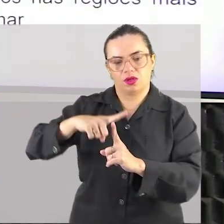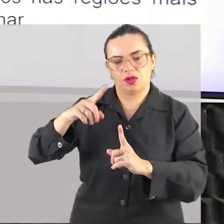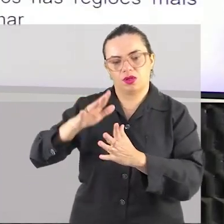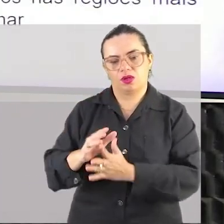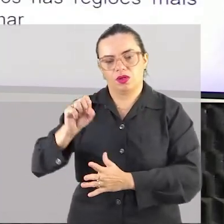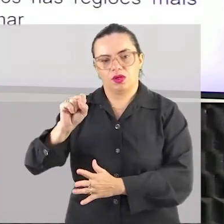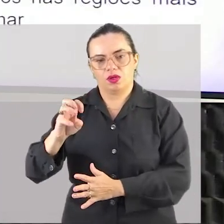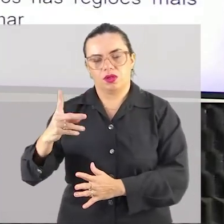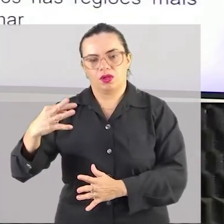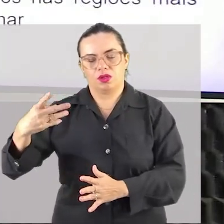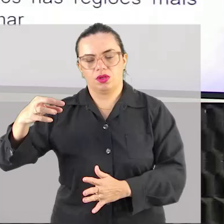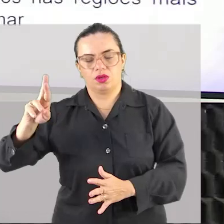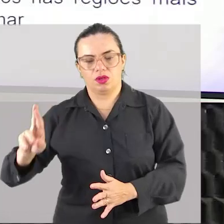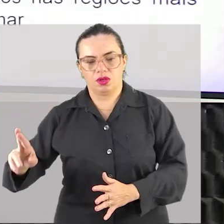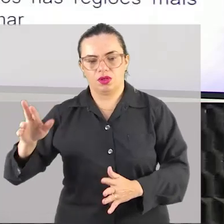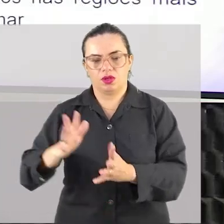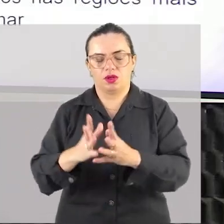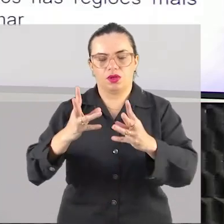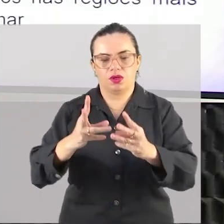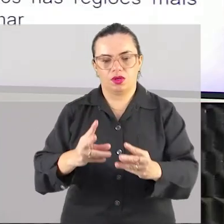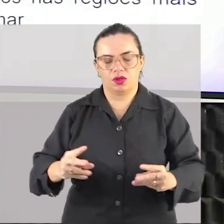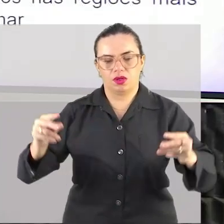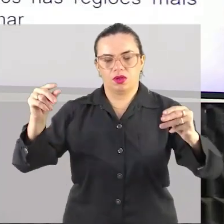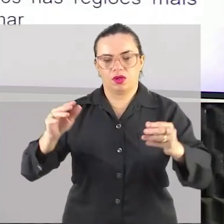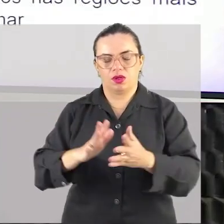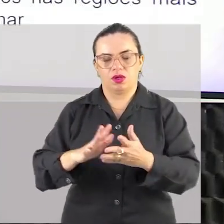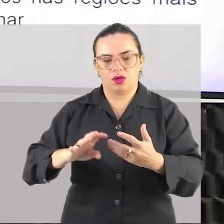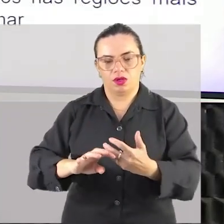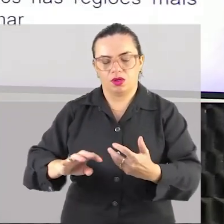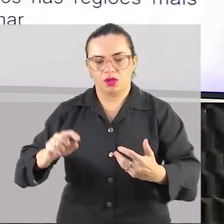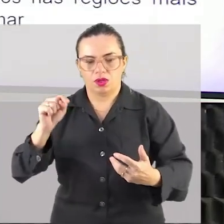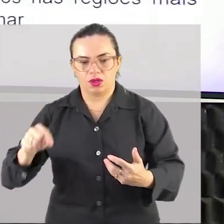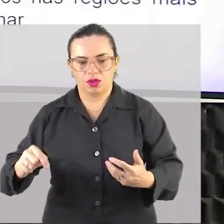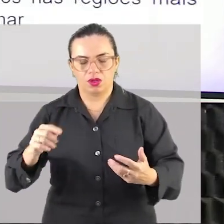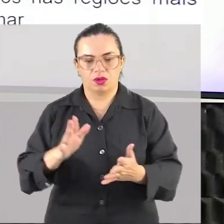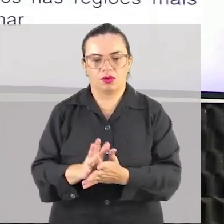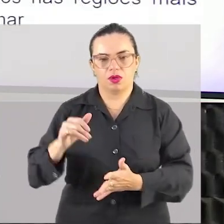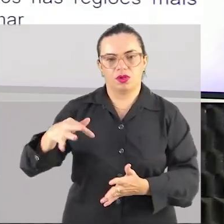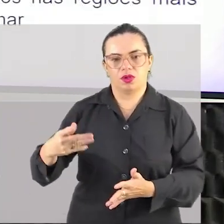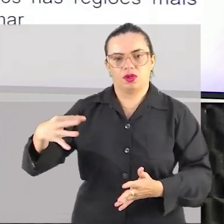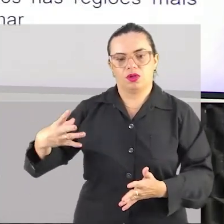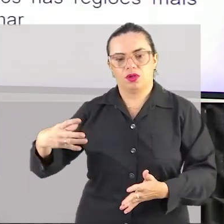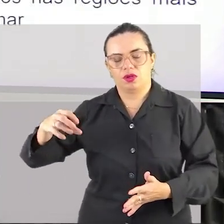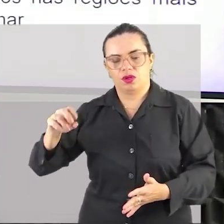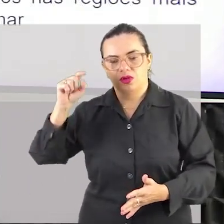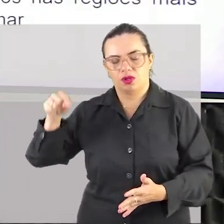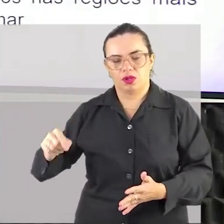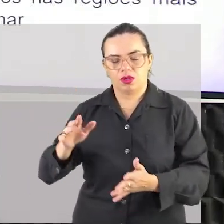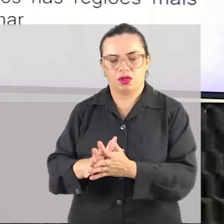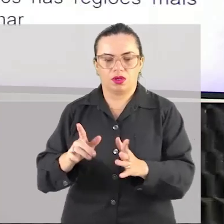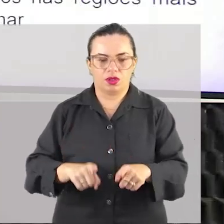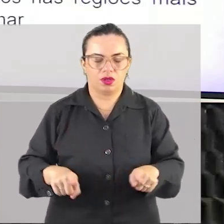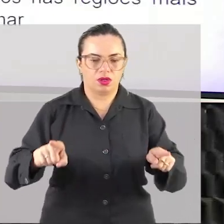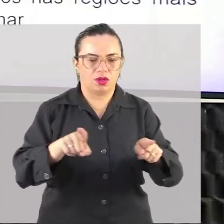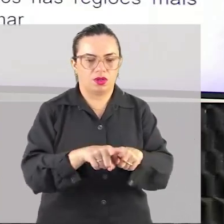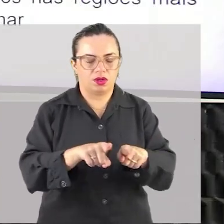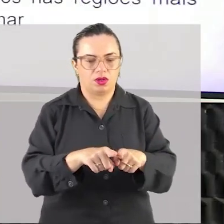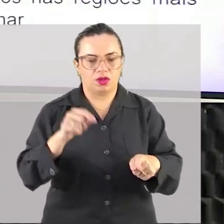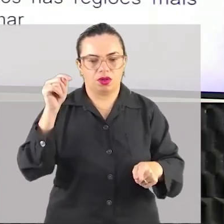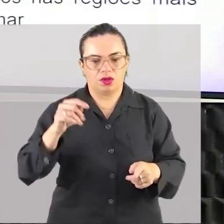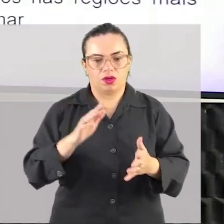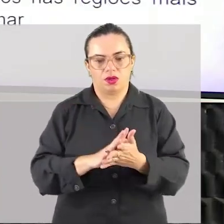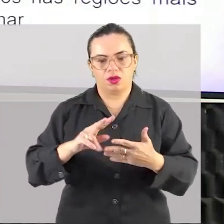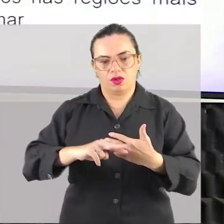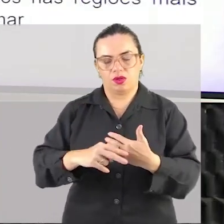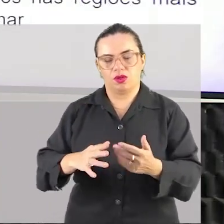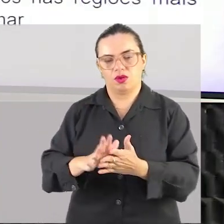estou decompondo, desagregando e decompondo a rocha pelo intemperismo e, ao mesmo tempo, eu vou acabar gerando